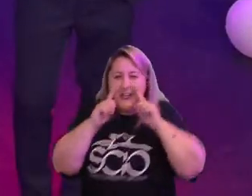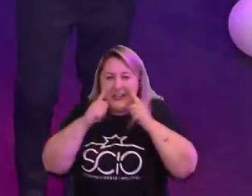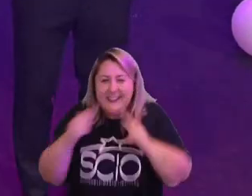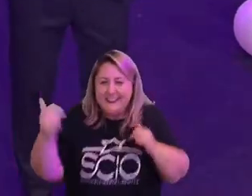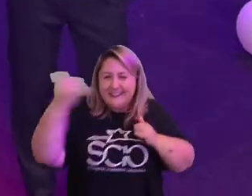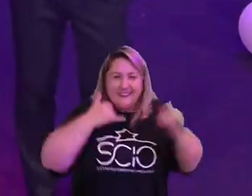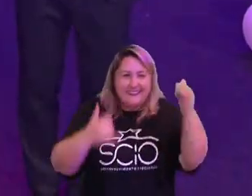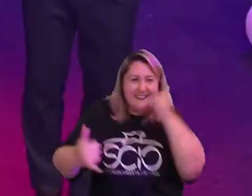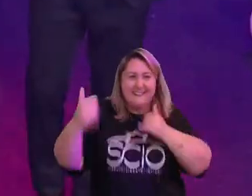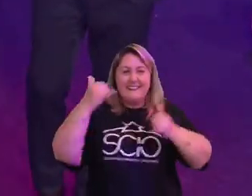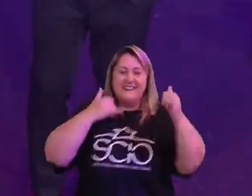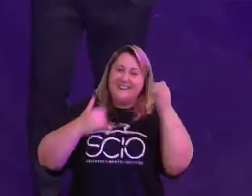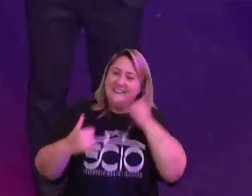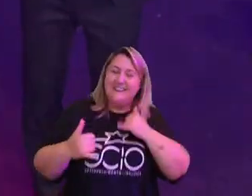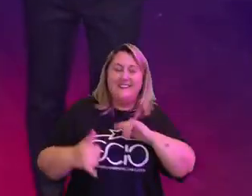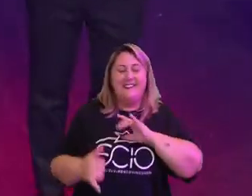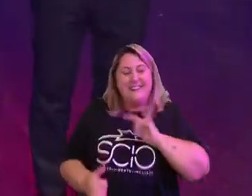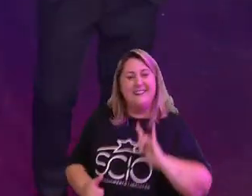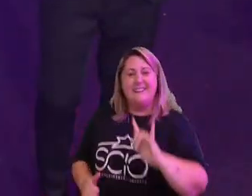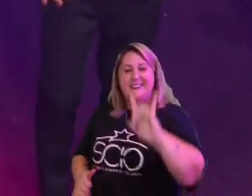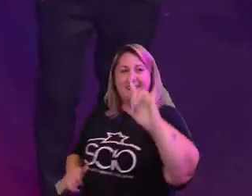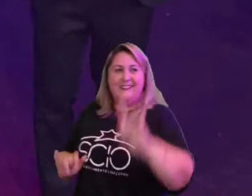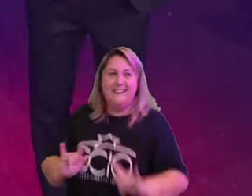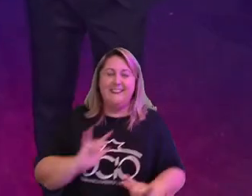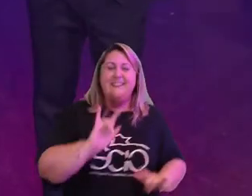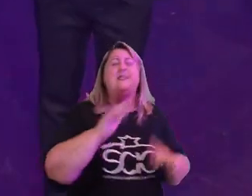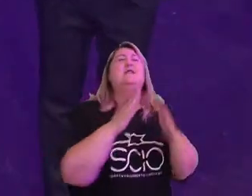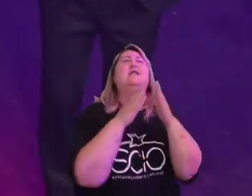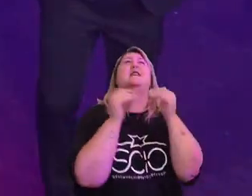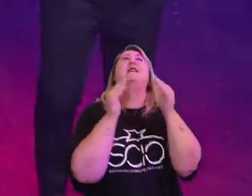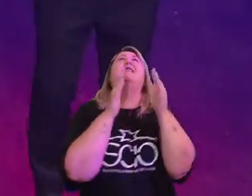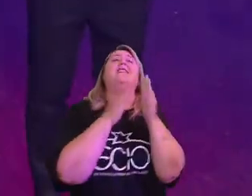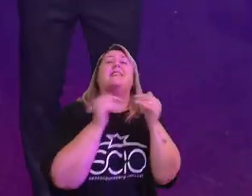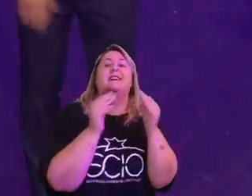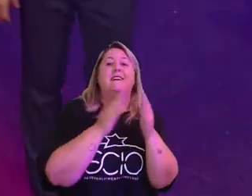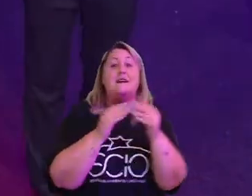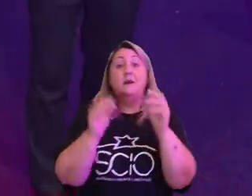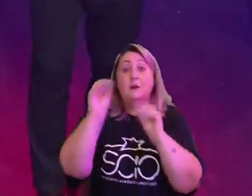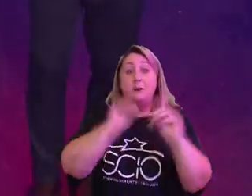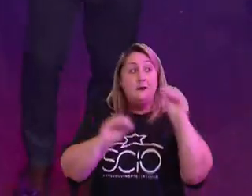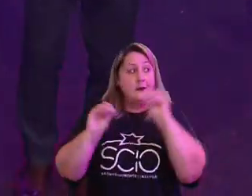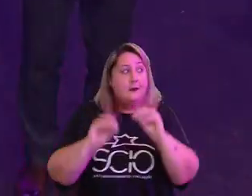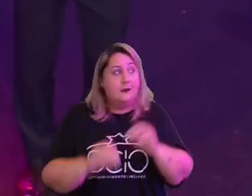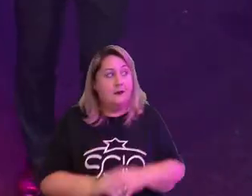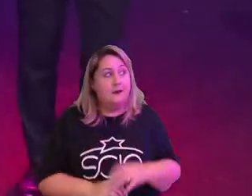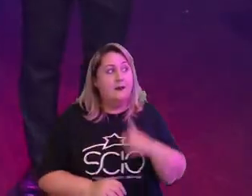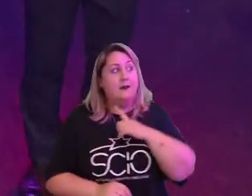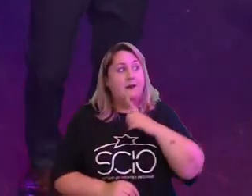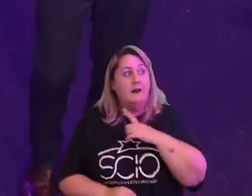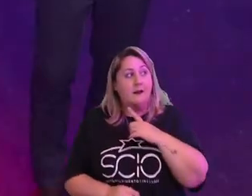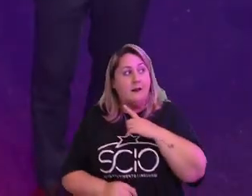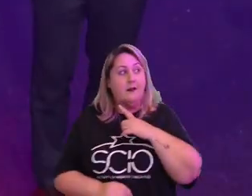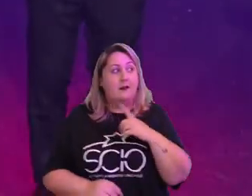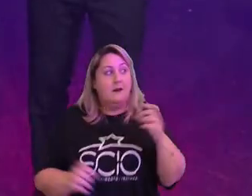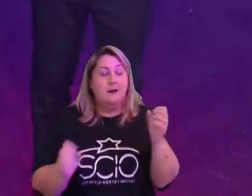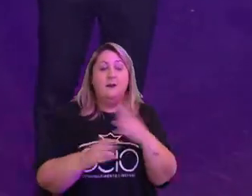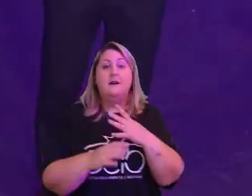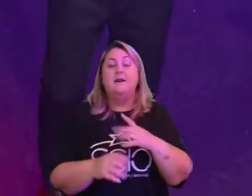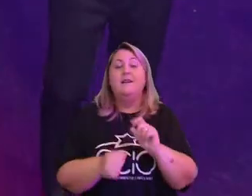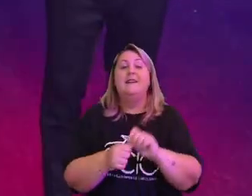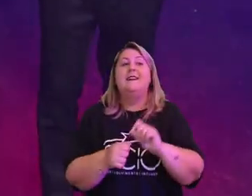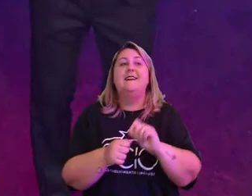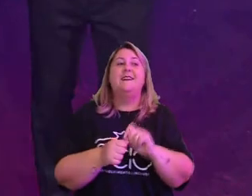um beijo pra todo mundo que tá aí. Um beijo pra Helena, filha do Rodrigo Garcia, que acabou de fazer a